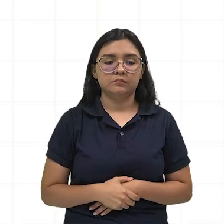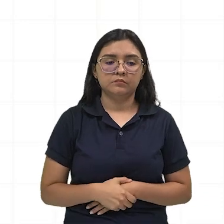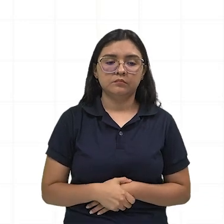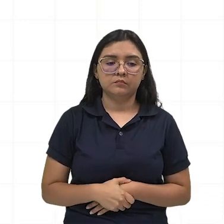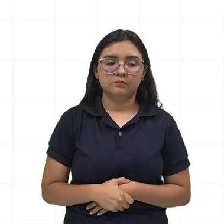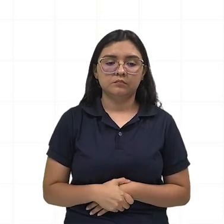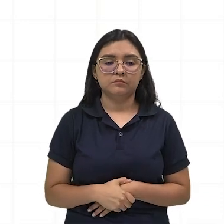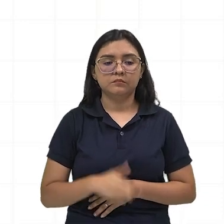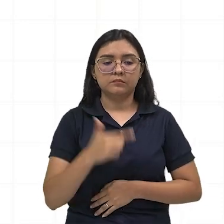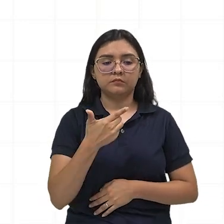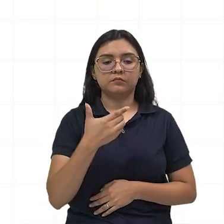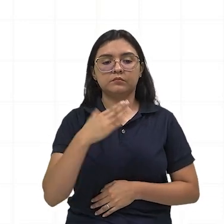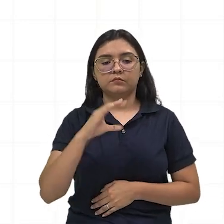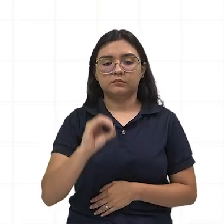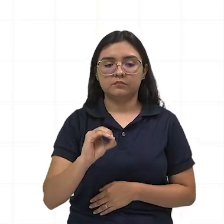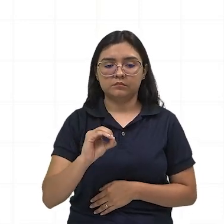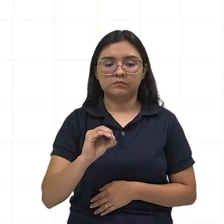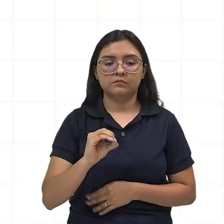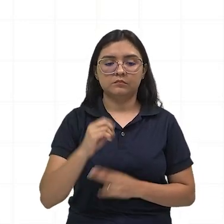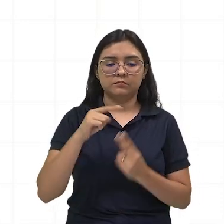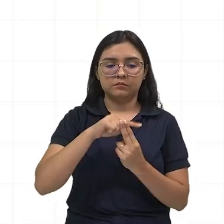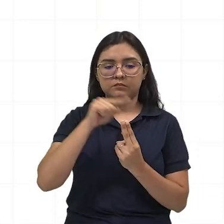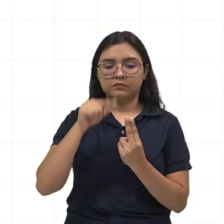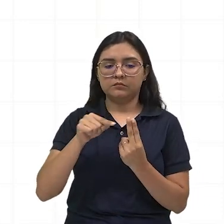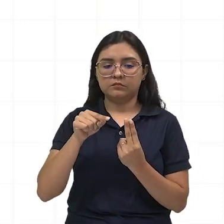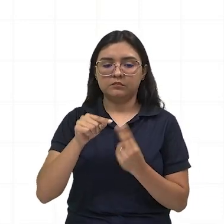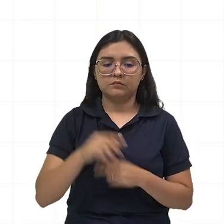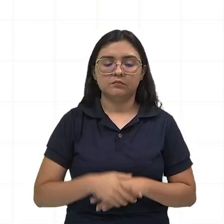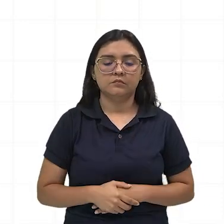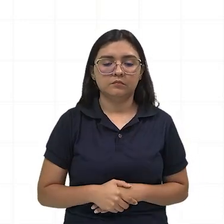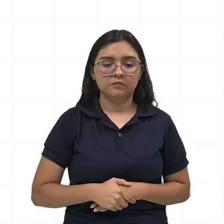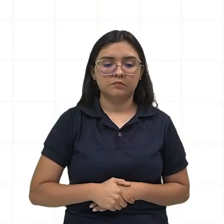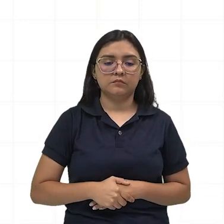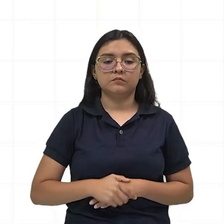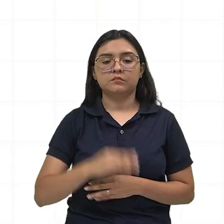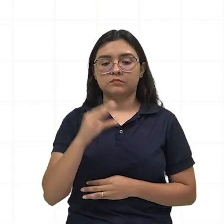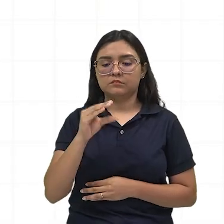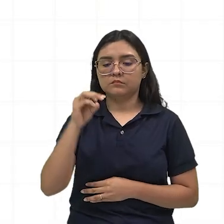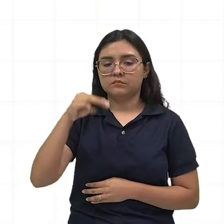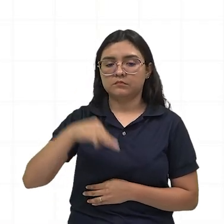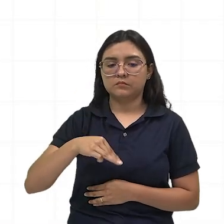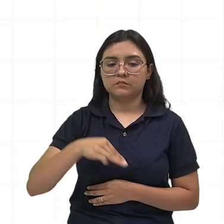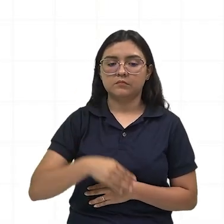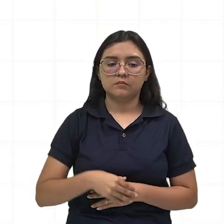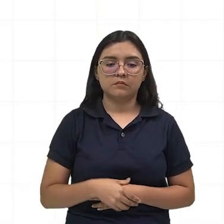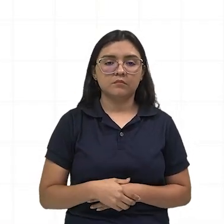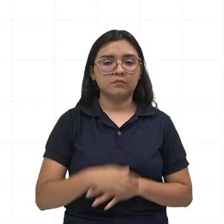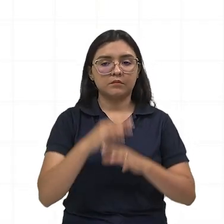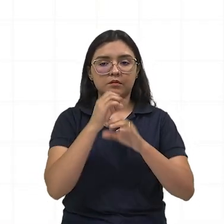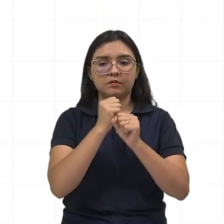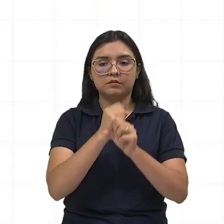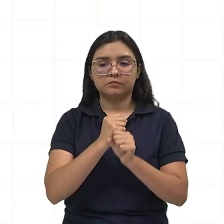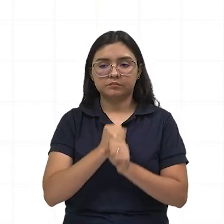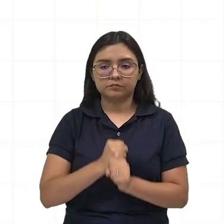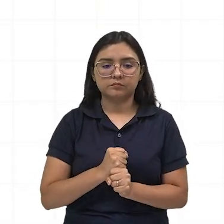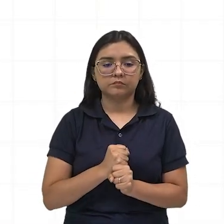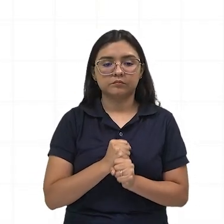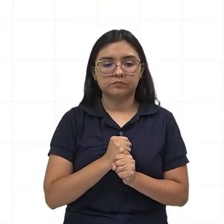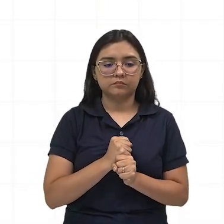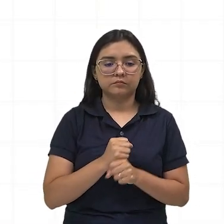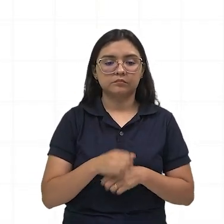Ó, 20 π, qual é a unidade? Centímetros, olha. Calculamos